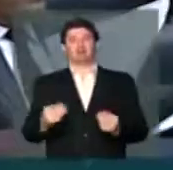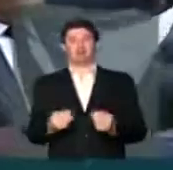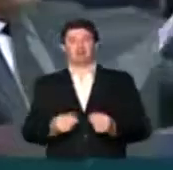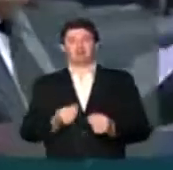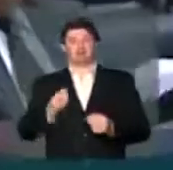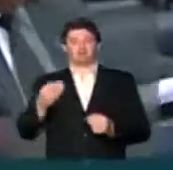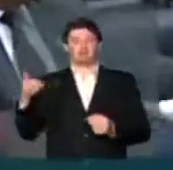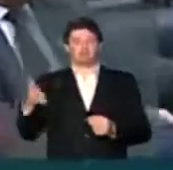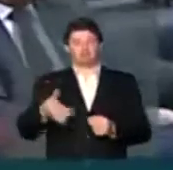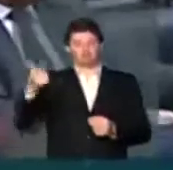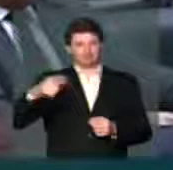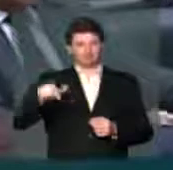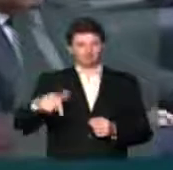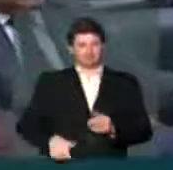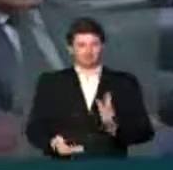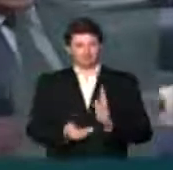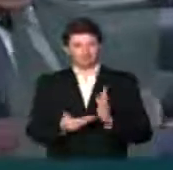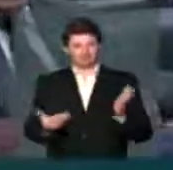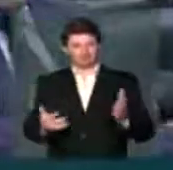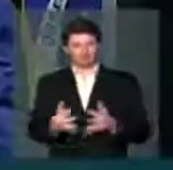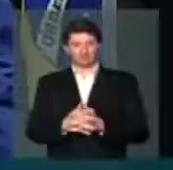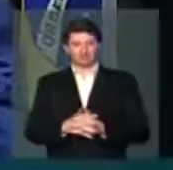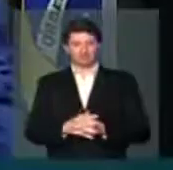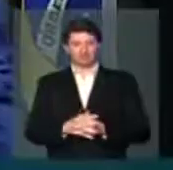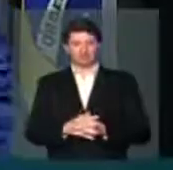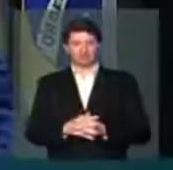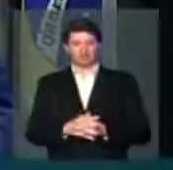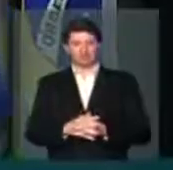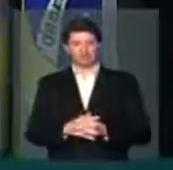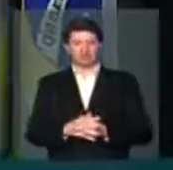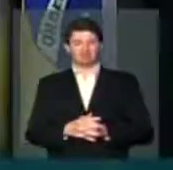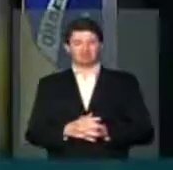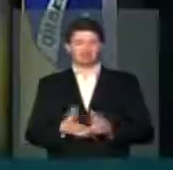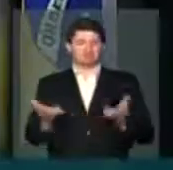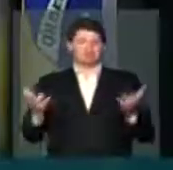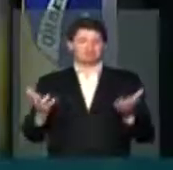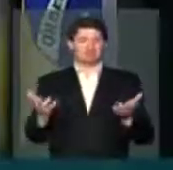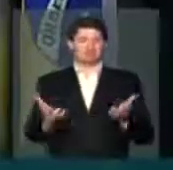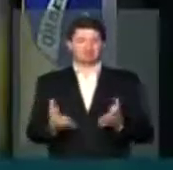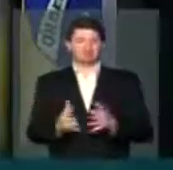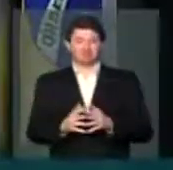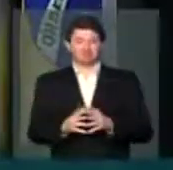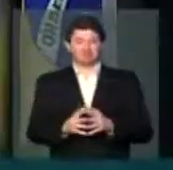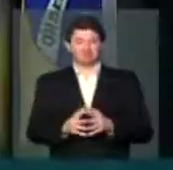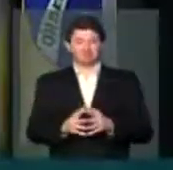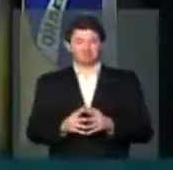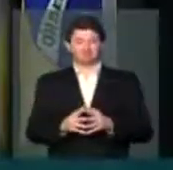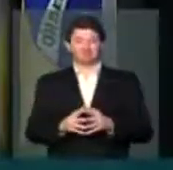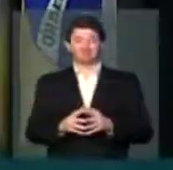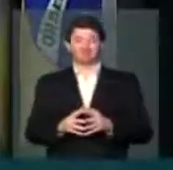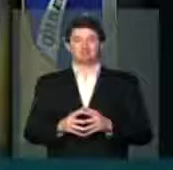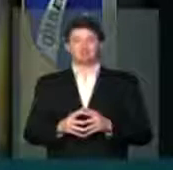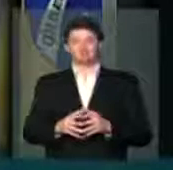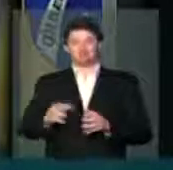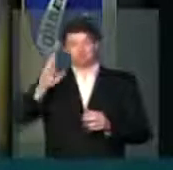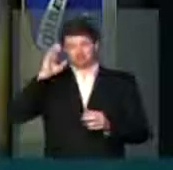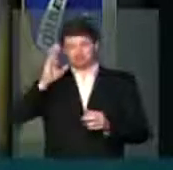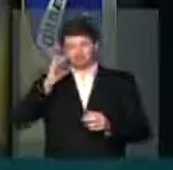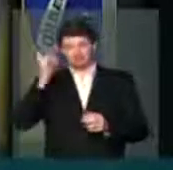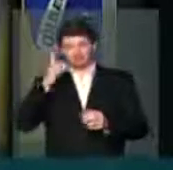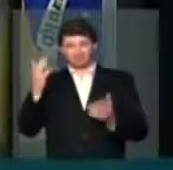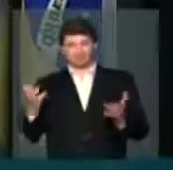sua presença novamente nessa casa. Muito obrigado. Mas, senhores